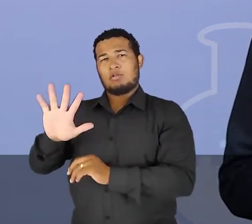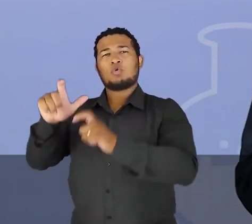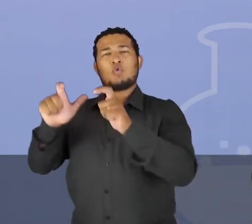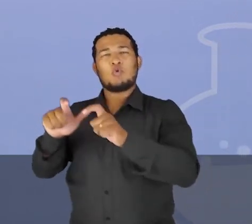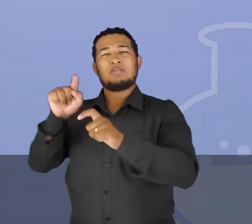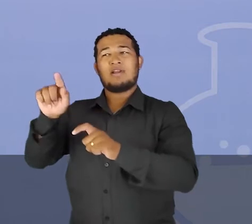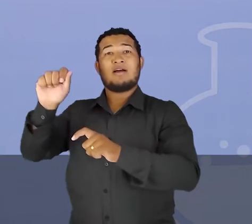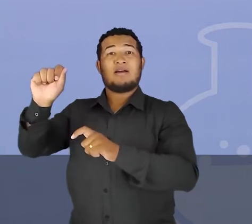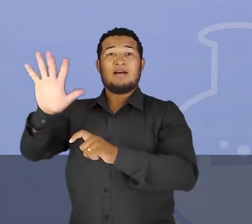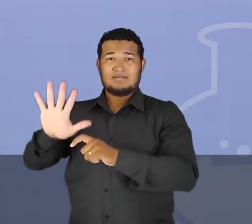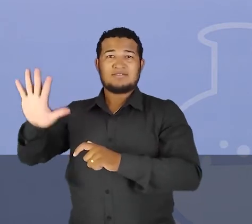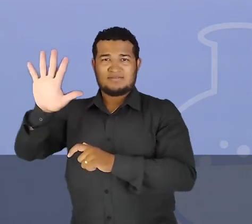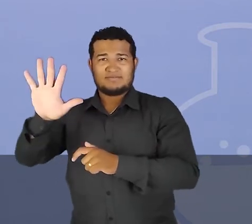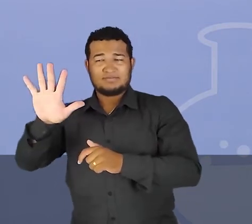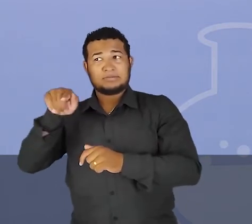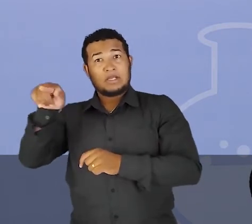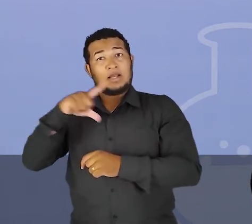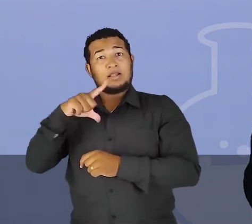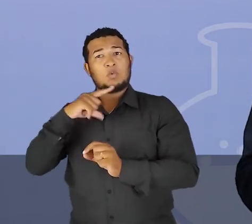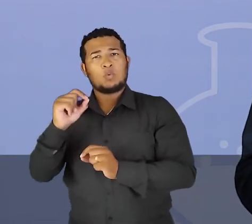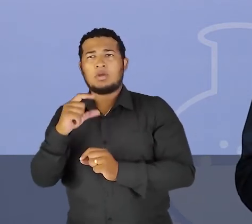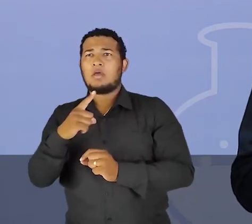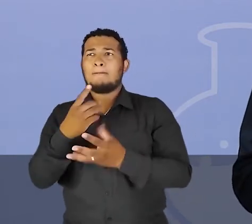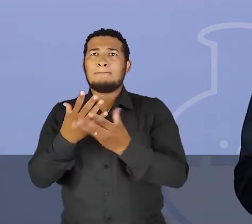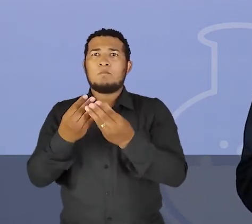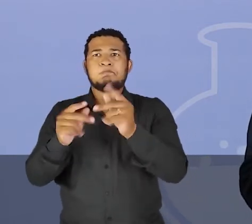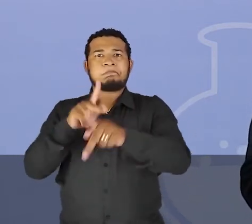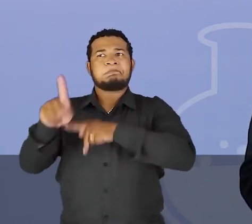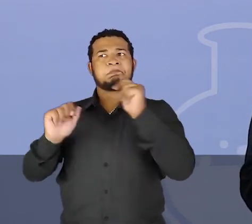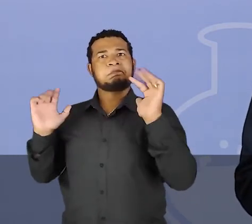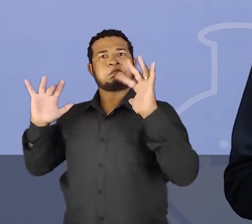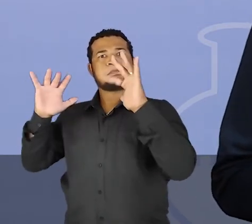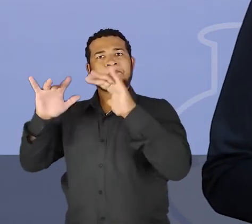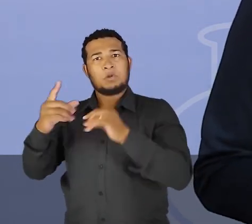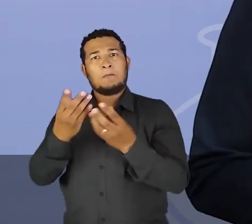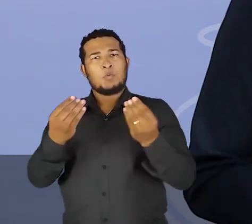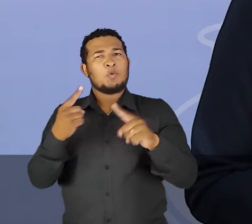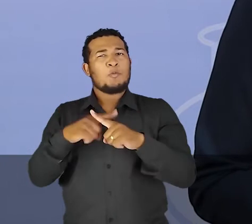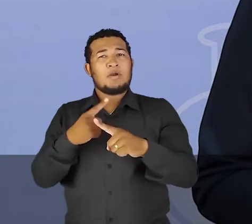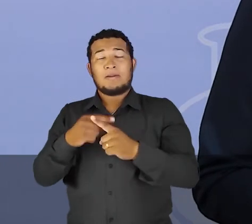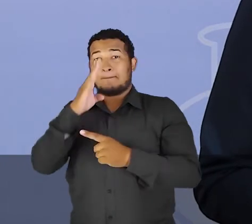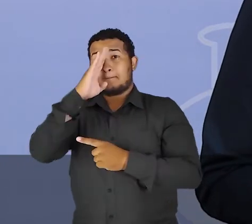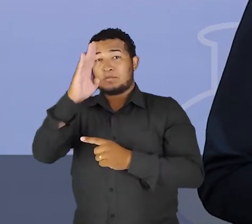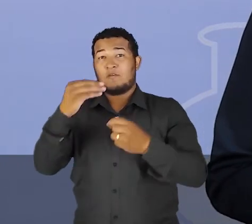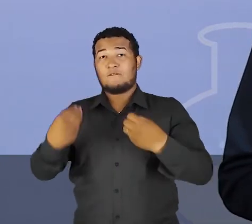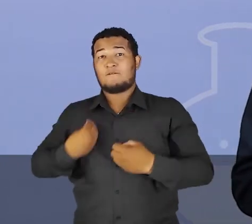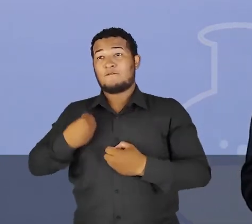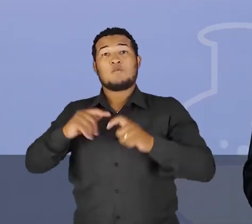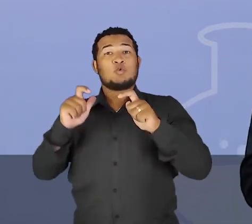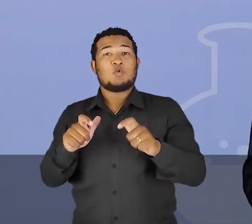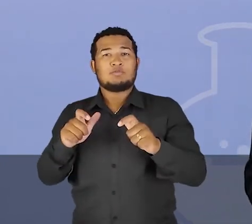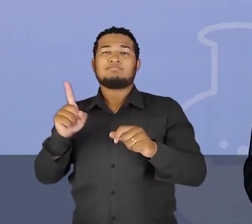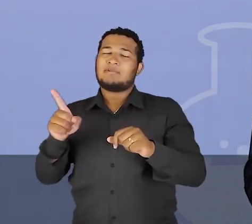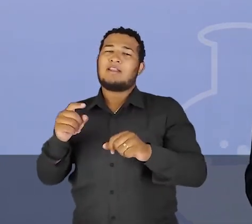quê? Primeiro, nós temos uma região com uma grande população, principalmente vivendo no campo. Então, você tem